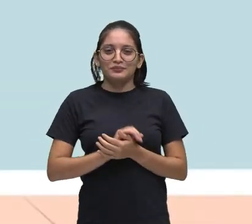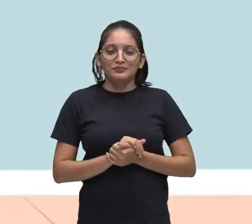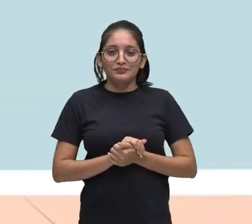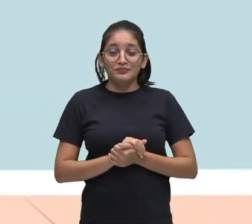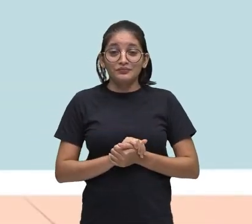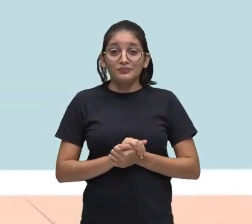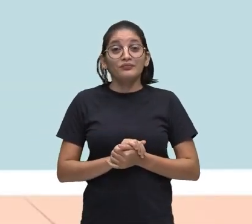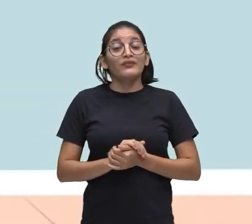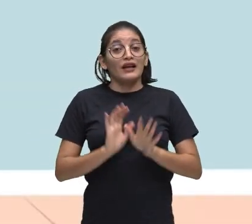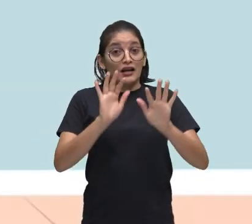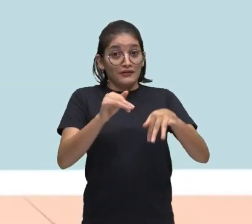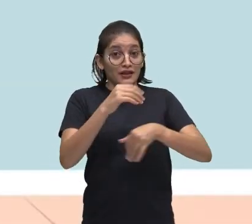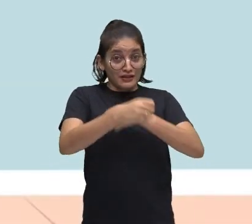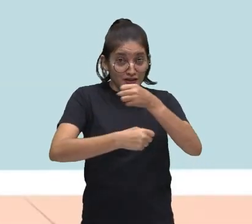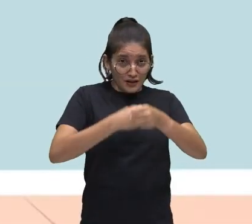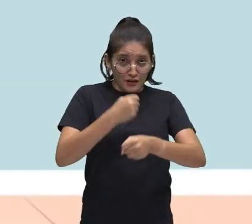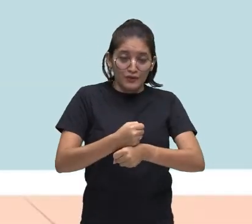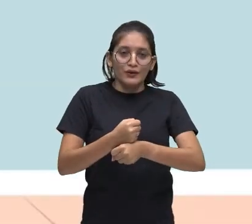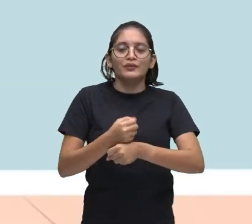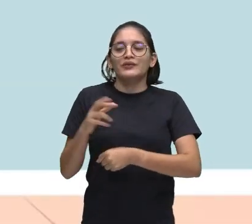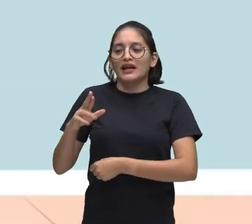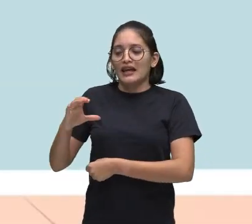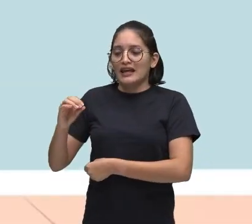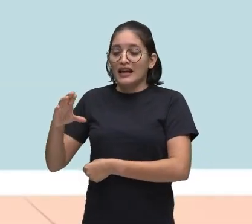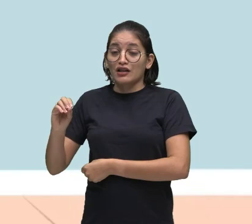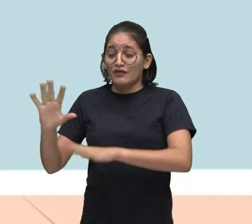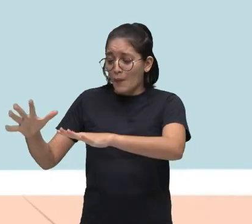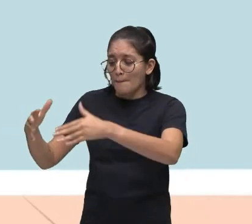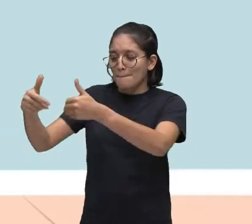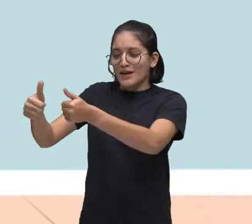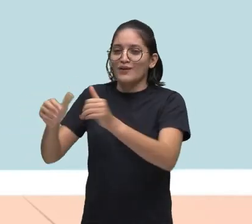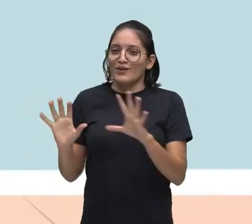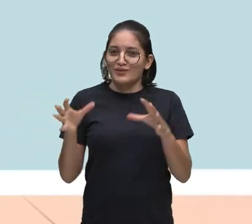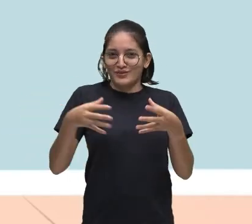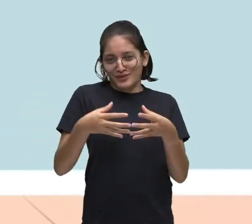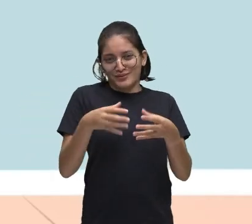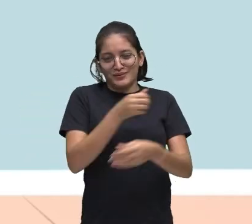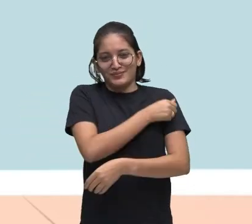Ao finalizar o ano letivo, o Ricardo foi o melhor da classe.